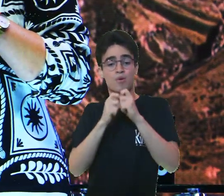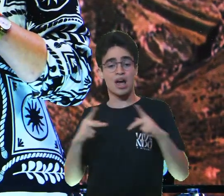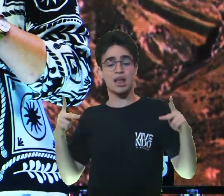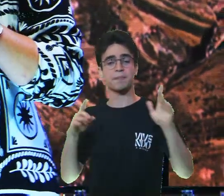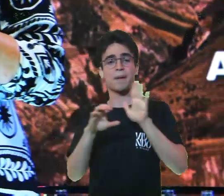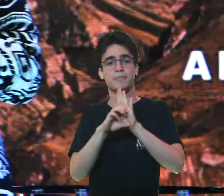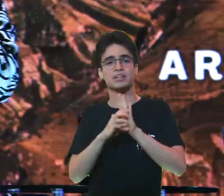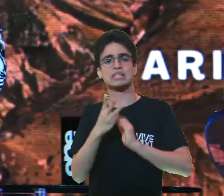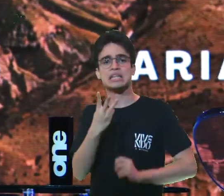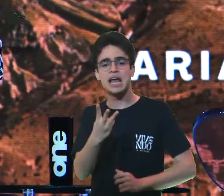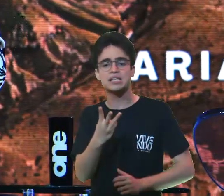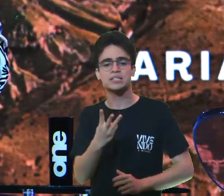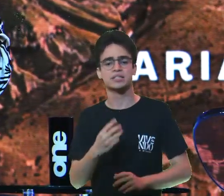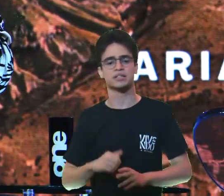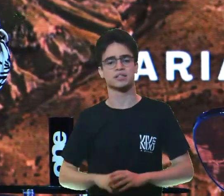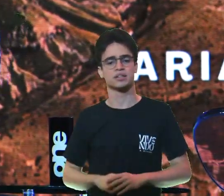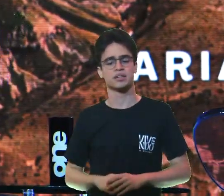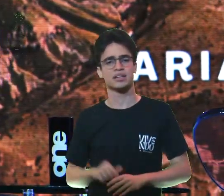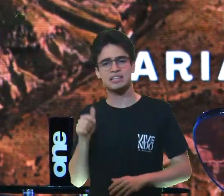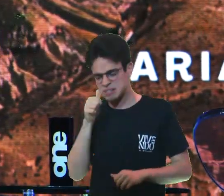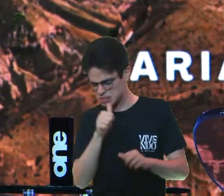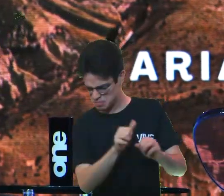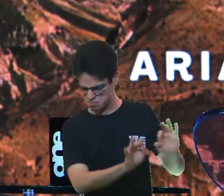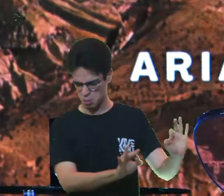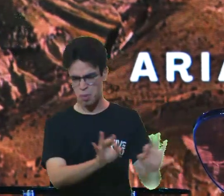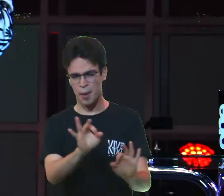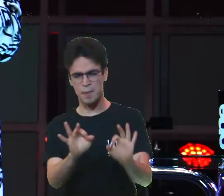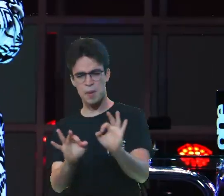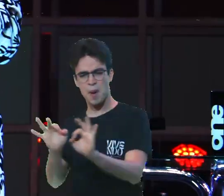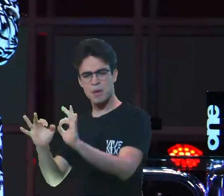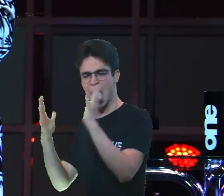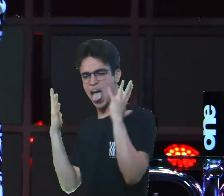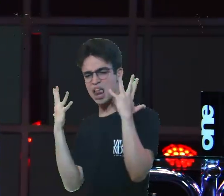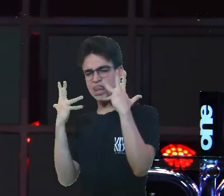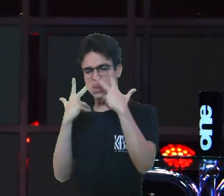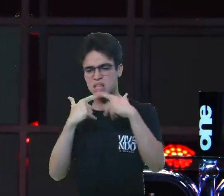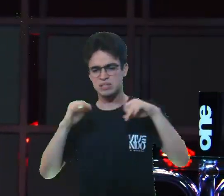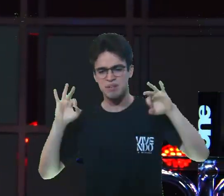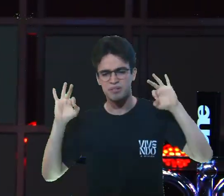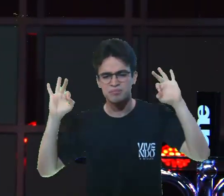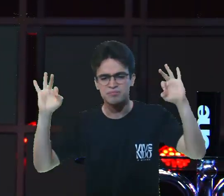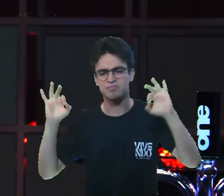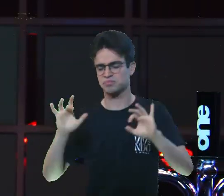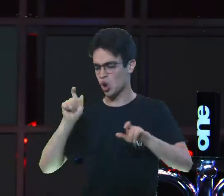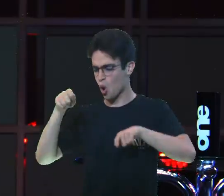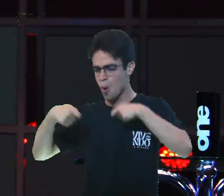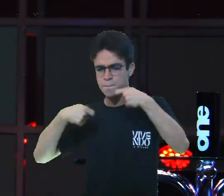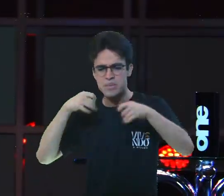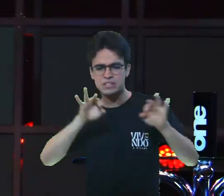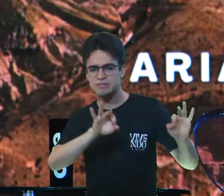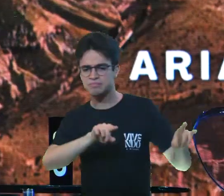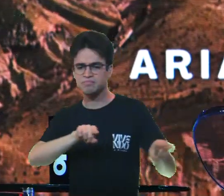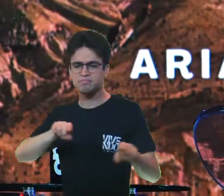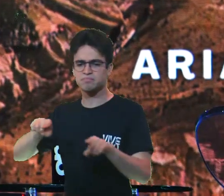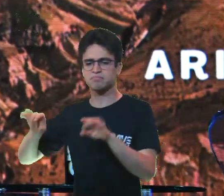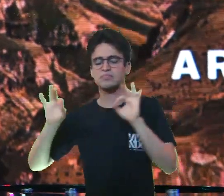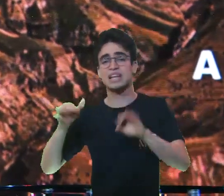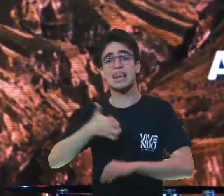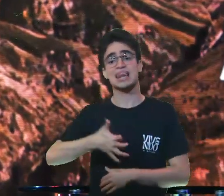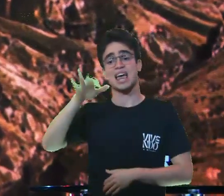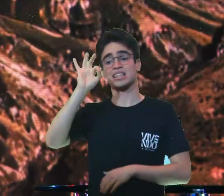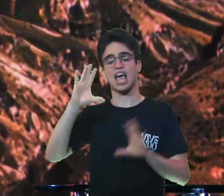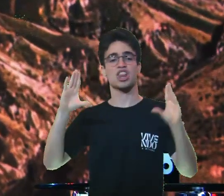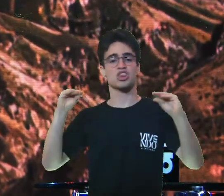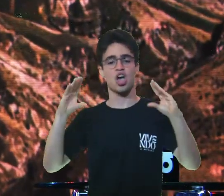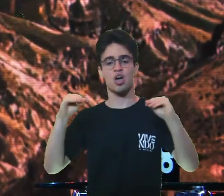3. Faz uma mesa linda, prepara a comida, coloca a comida na mesa às 10 horas da noite. Ela